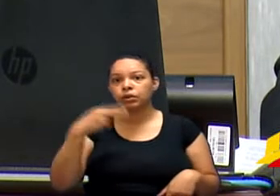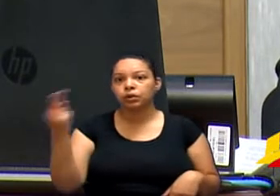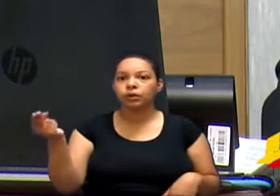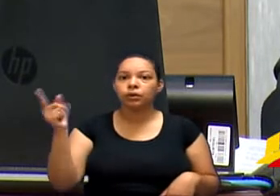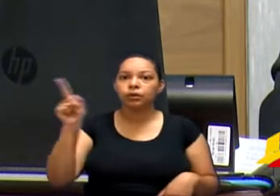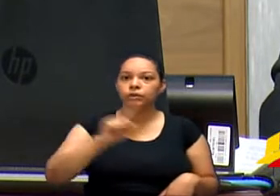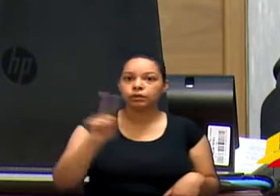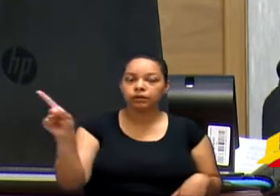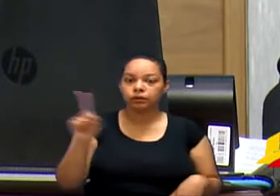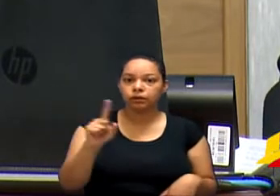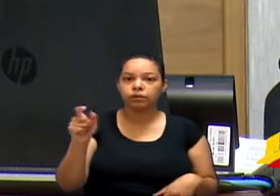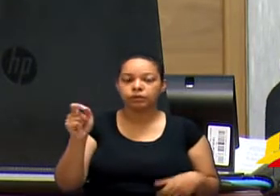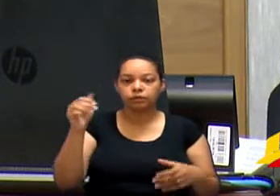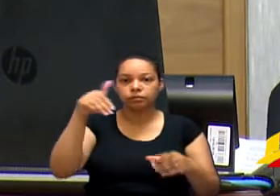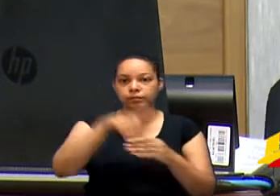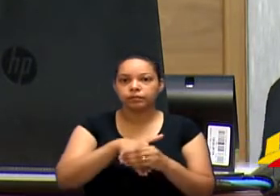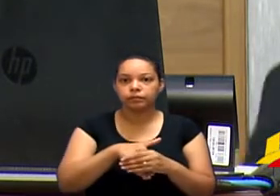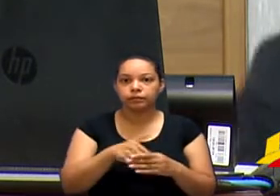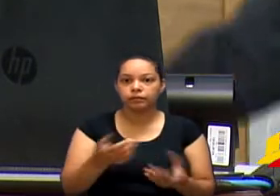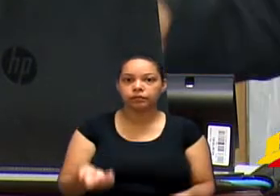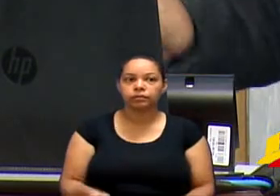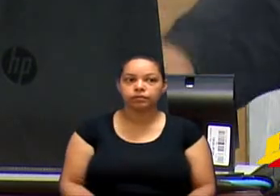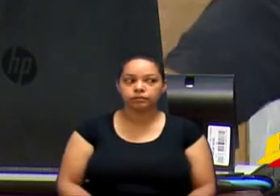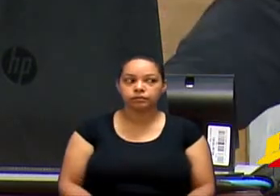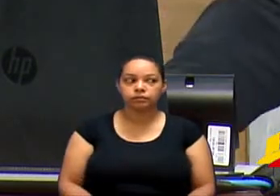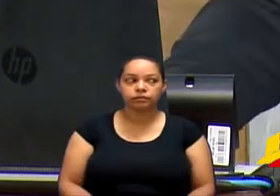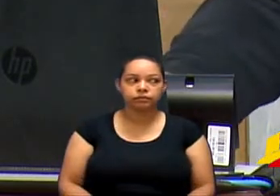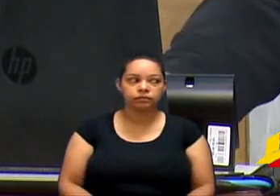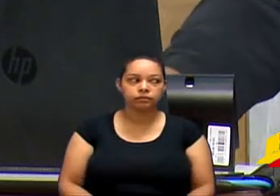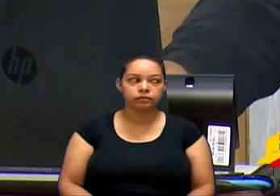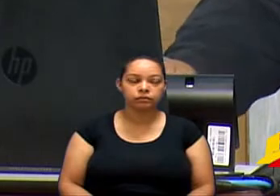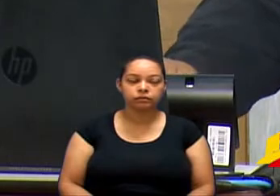do projeto que é o veto parcial o voto sim